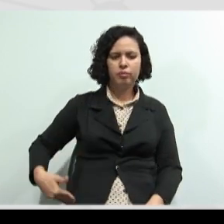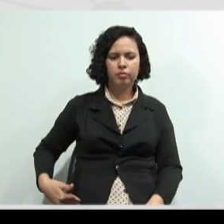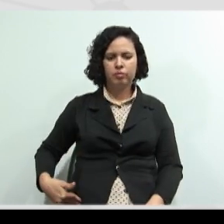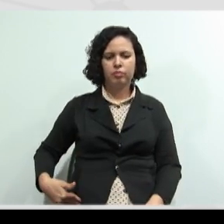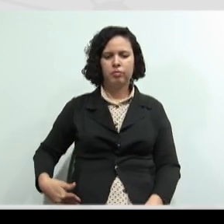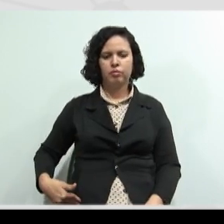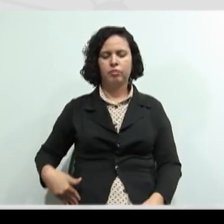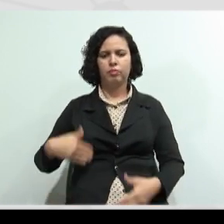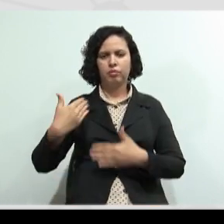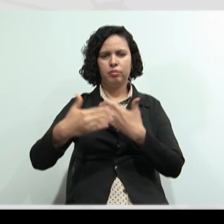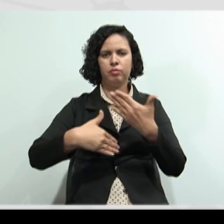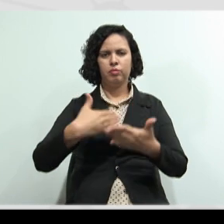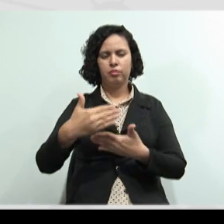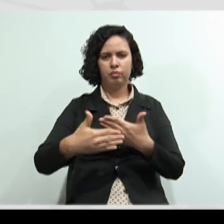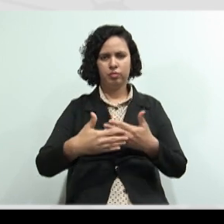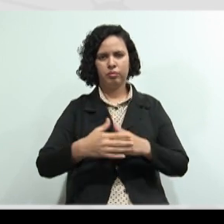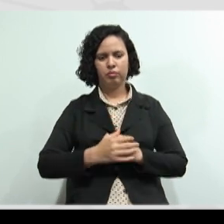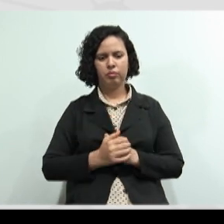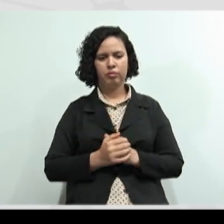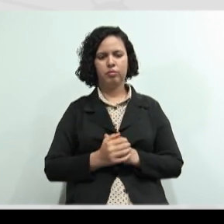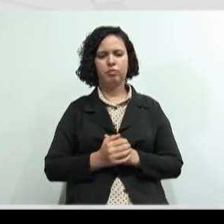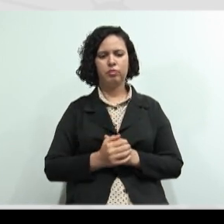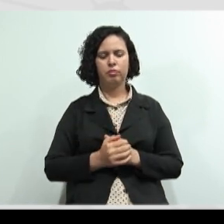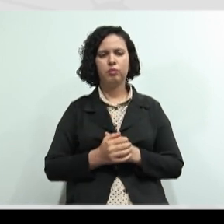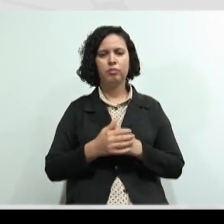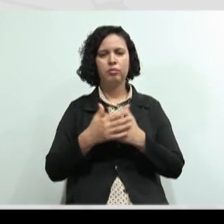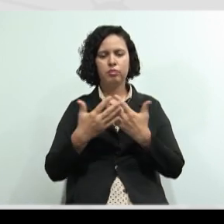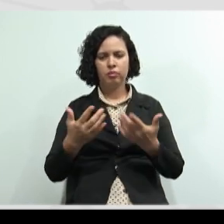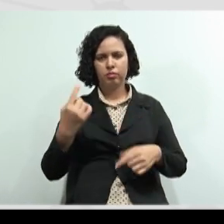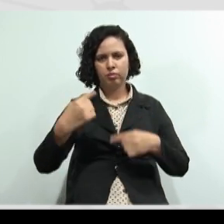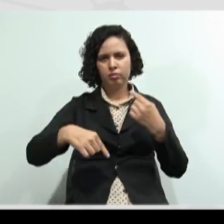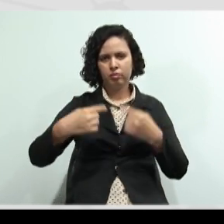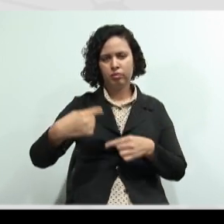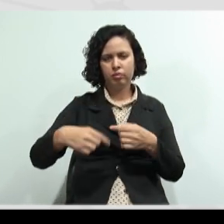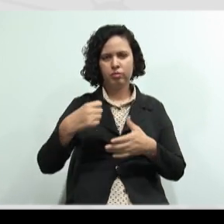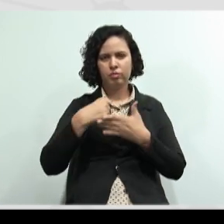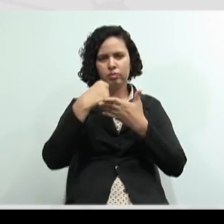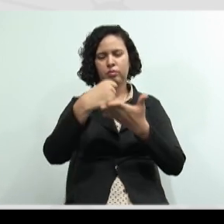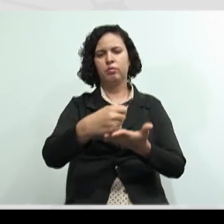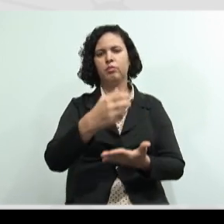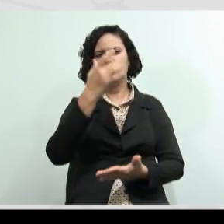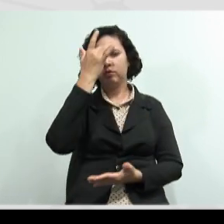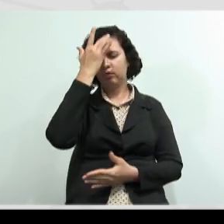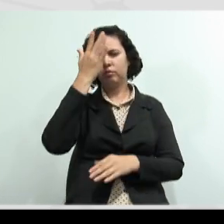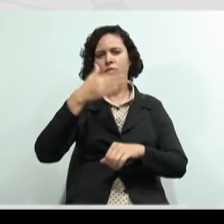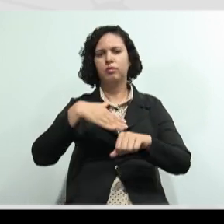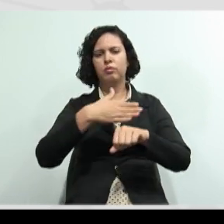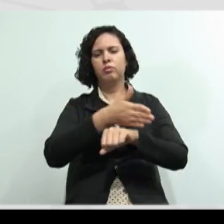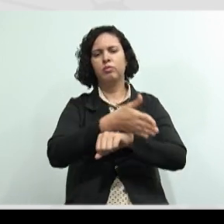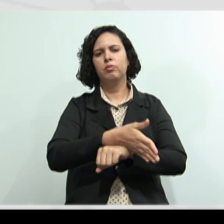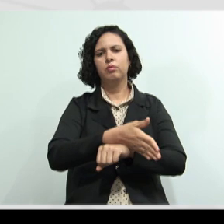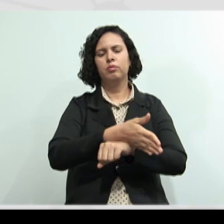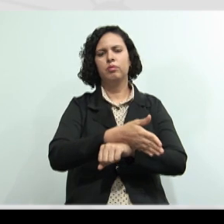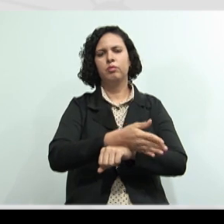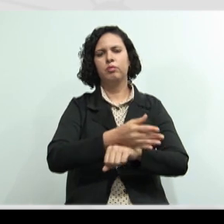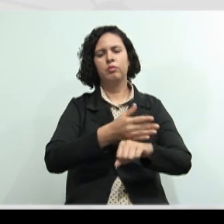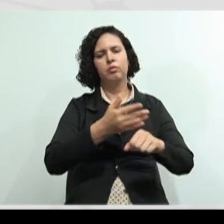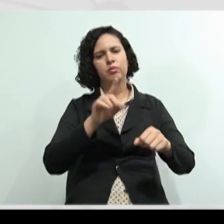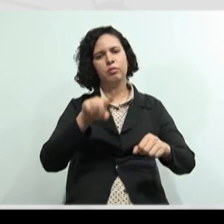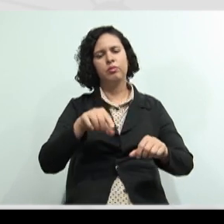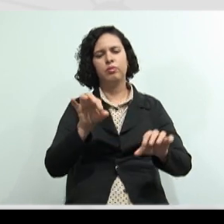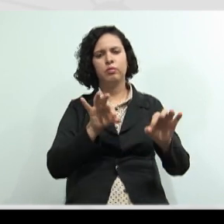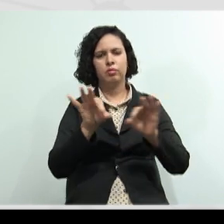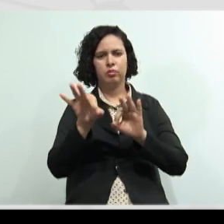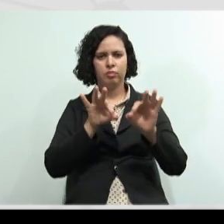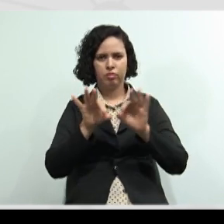seu desenvolvimento. Tais políticas de apoio são facilmente acessadas quando os agricultores familiares se